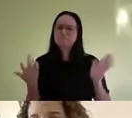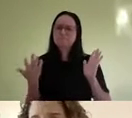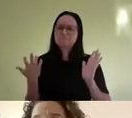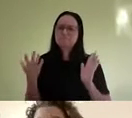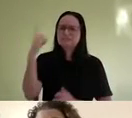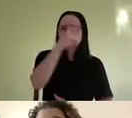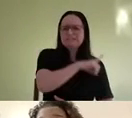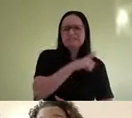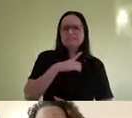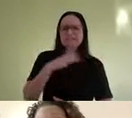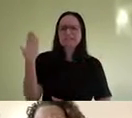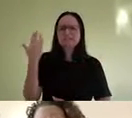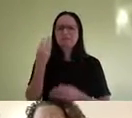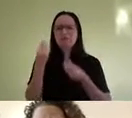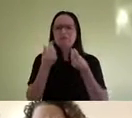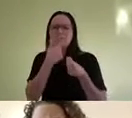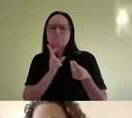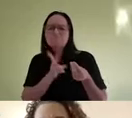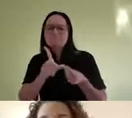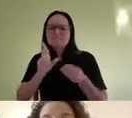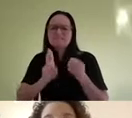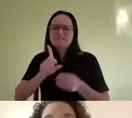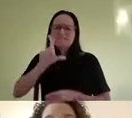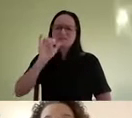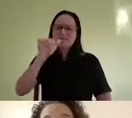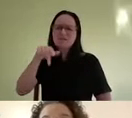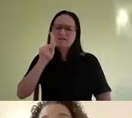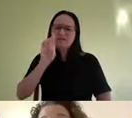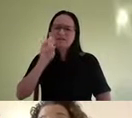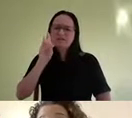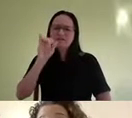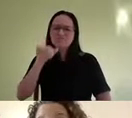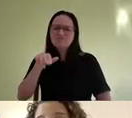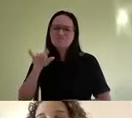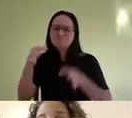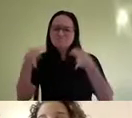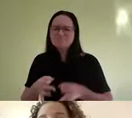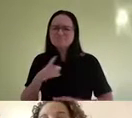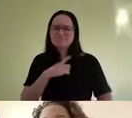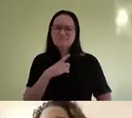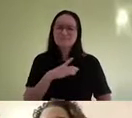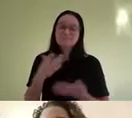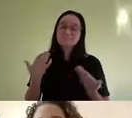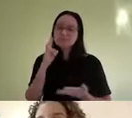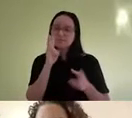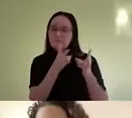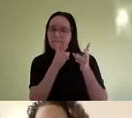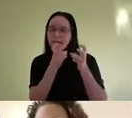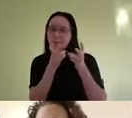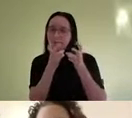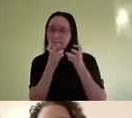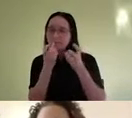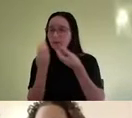de entrar na IBM de manter o meu LinkedIn atualizado, e pelo LinkedIn você percebe como que o mercado está se